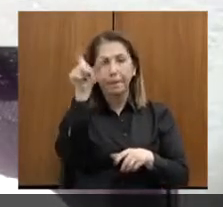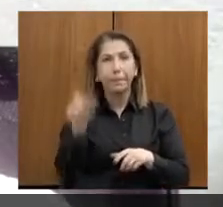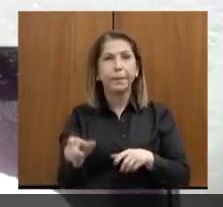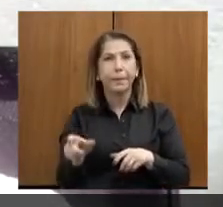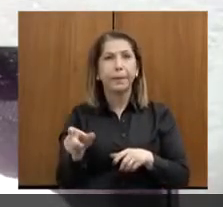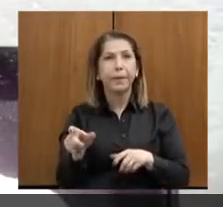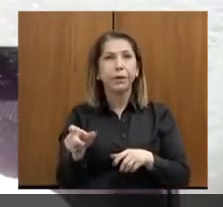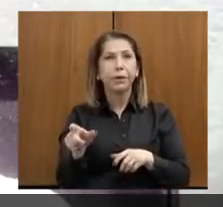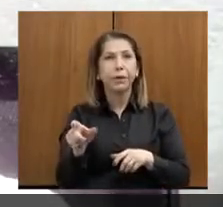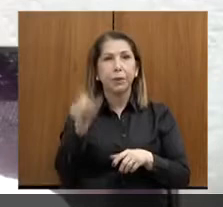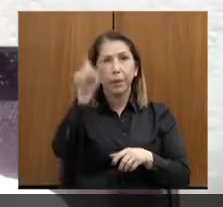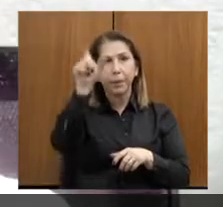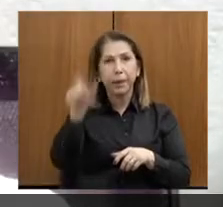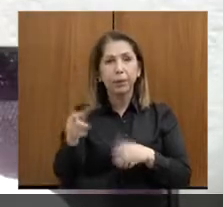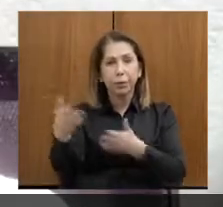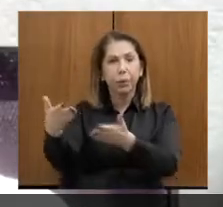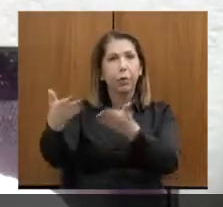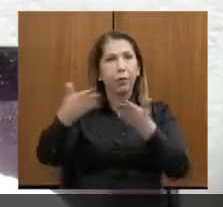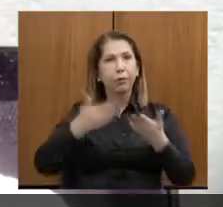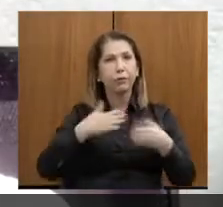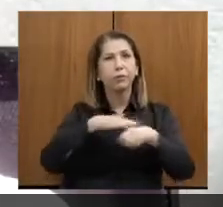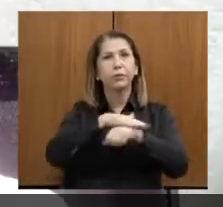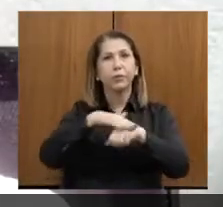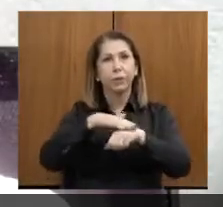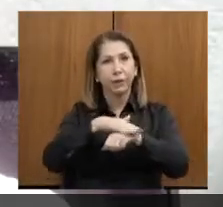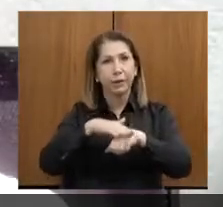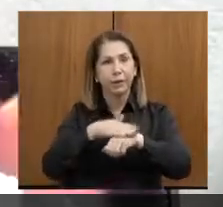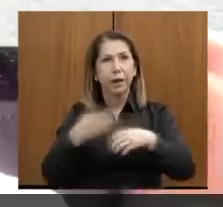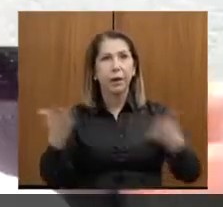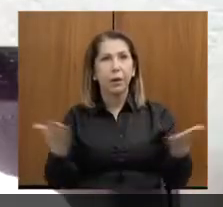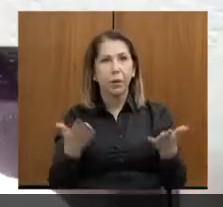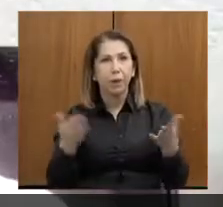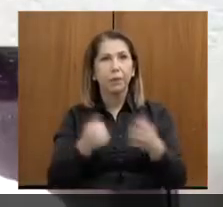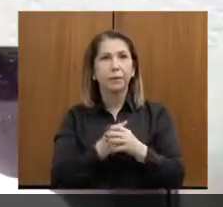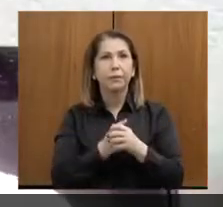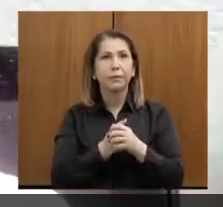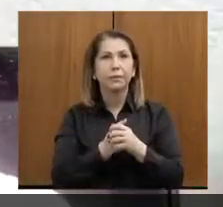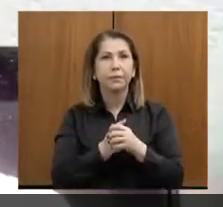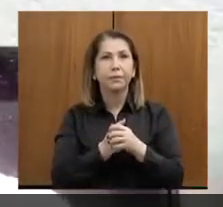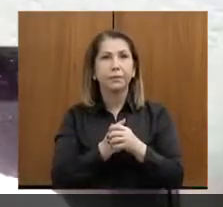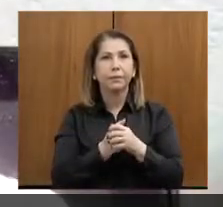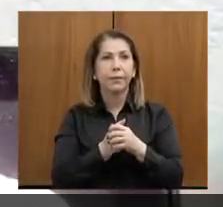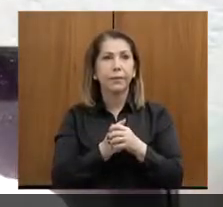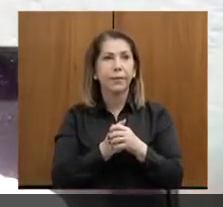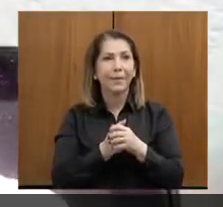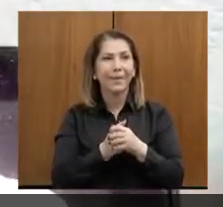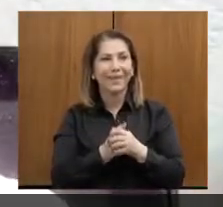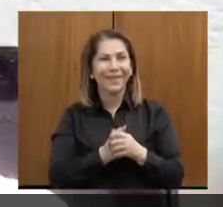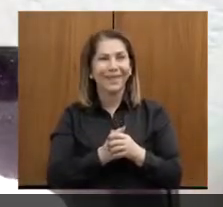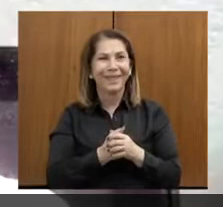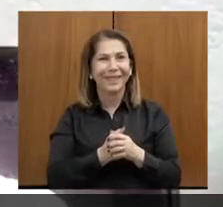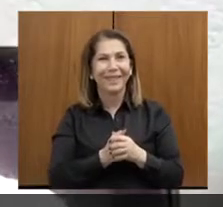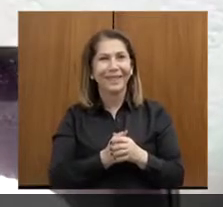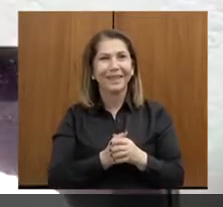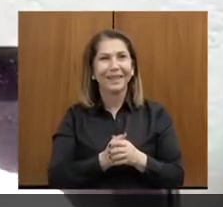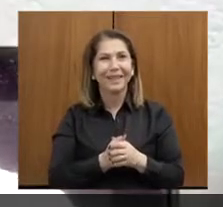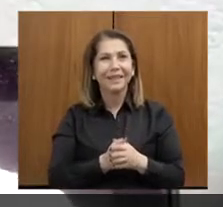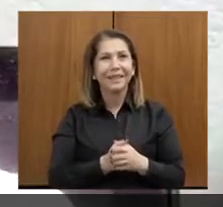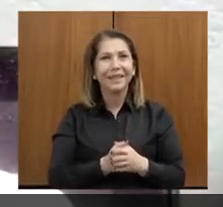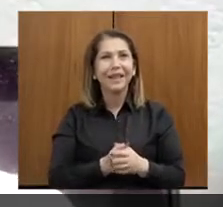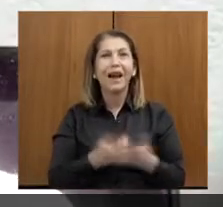Outra os outros pessoas que com dedo pra gente para conversar conosco aqui de alguma maneira mesmo que comer da nossa memória